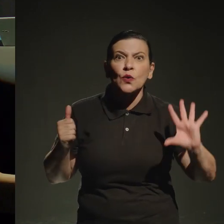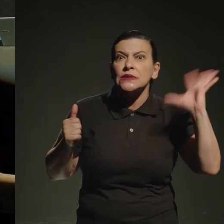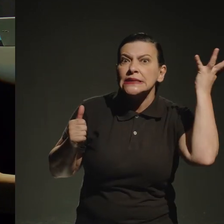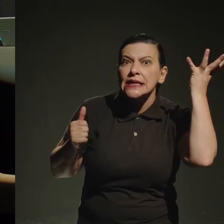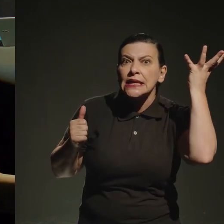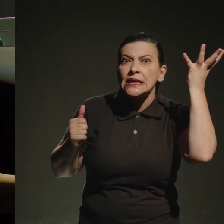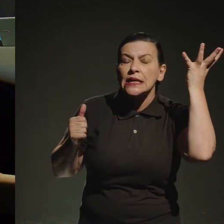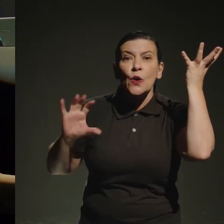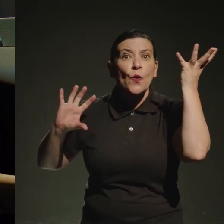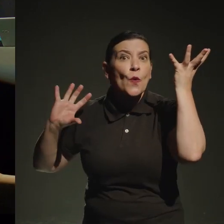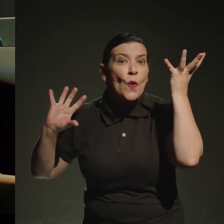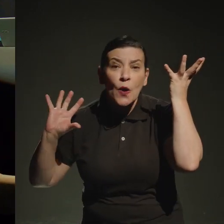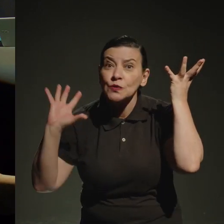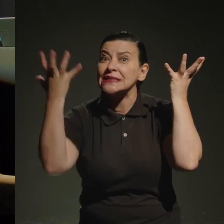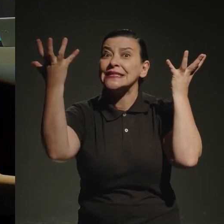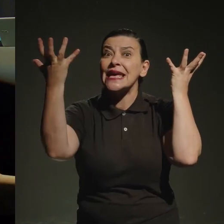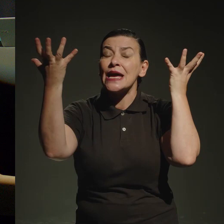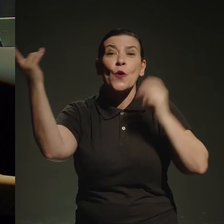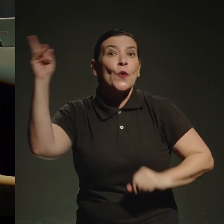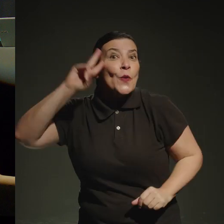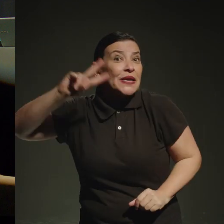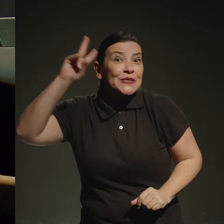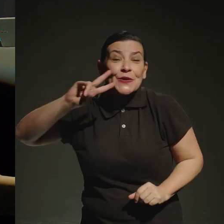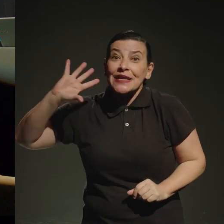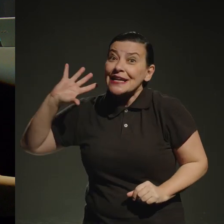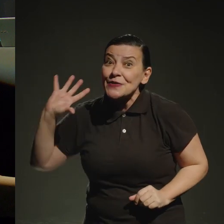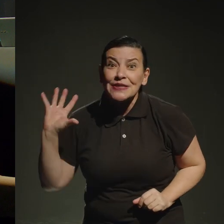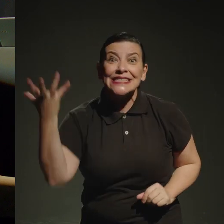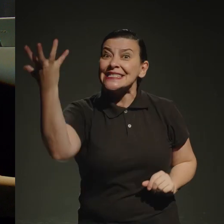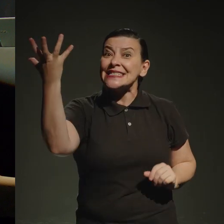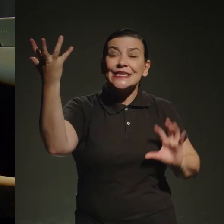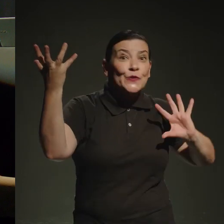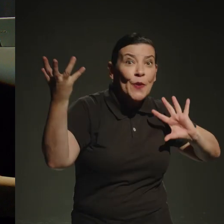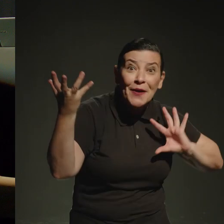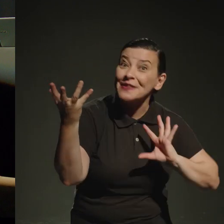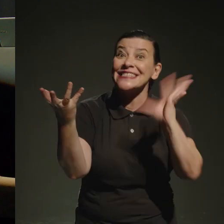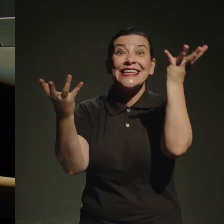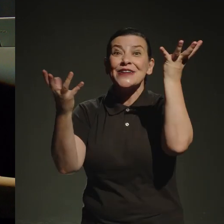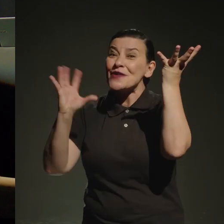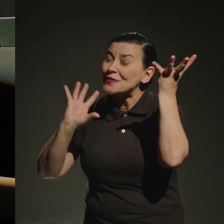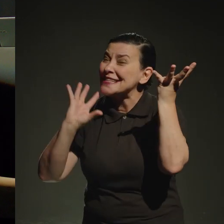Era uma vez. Era uma vez. Era uma vez.